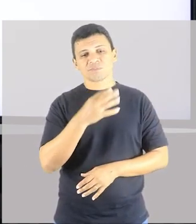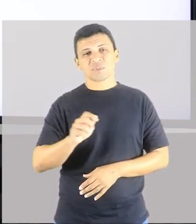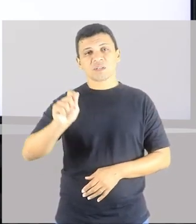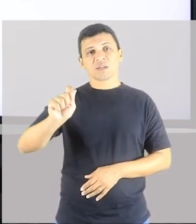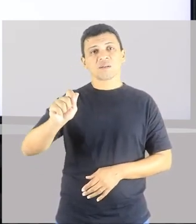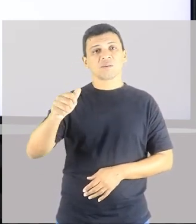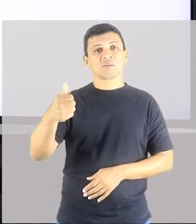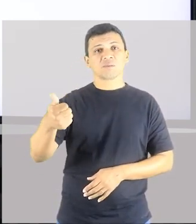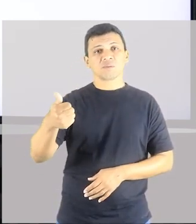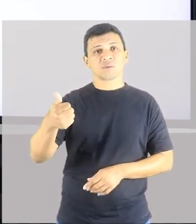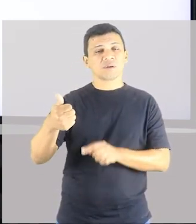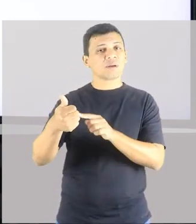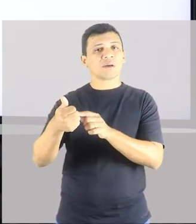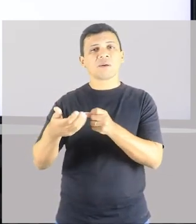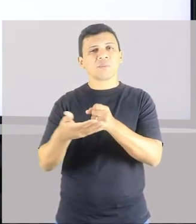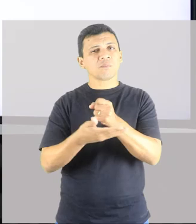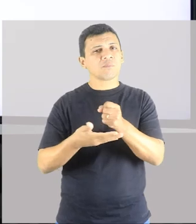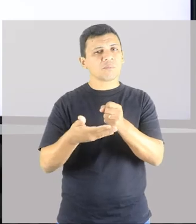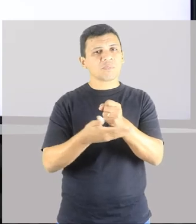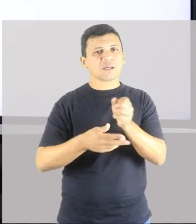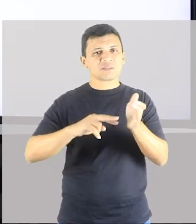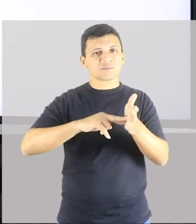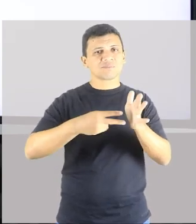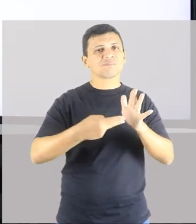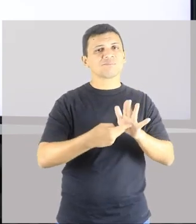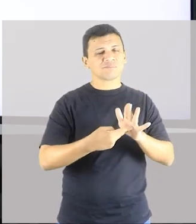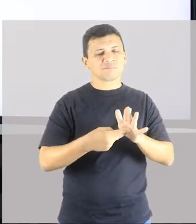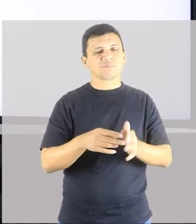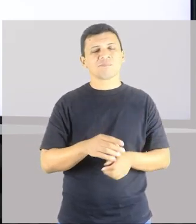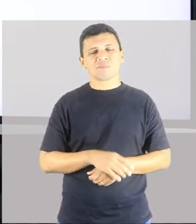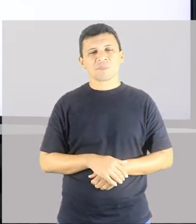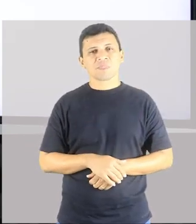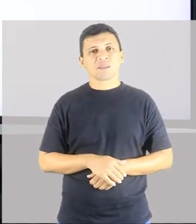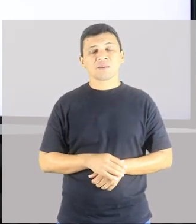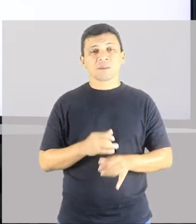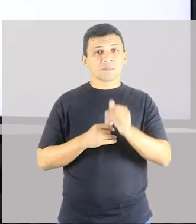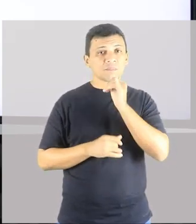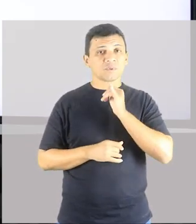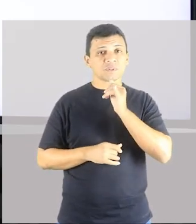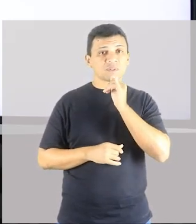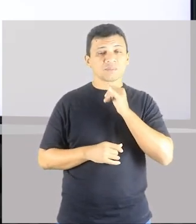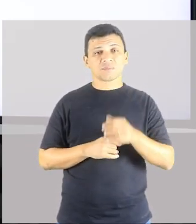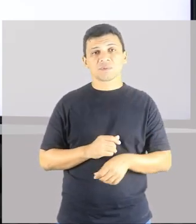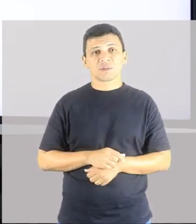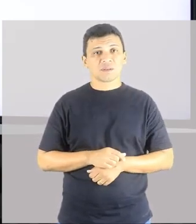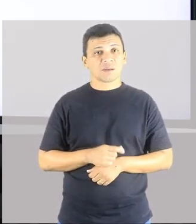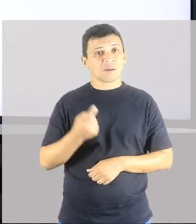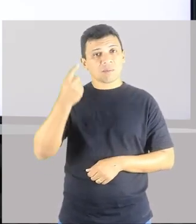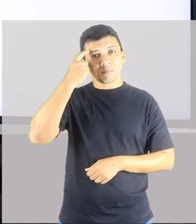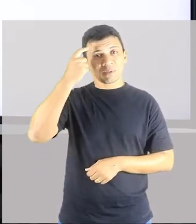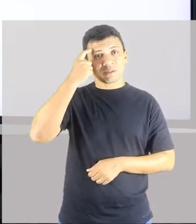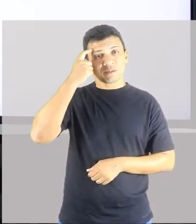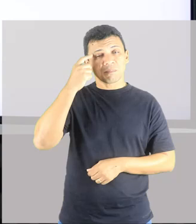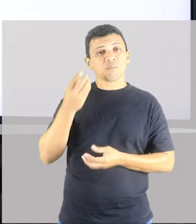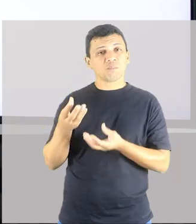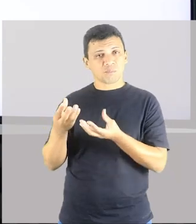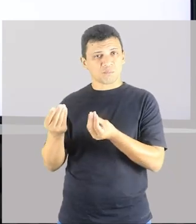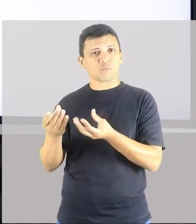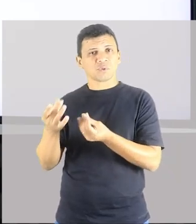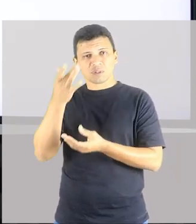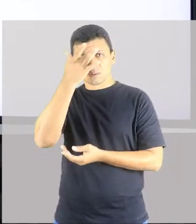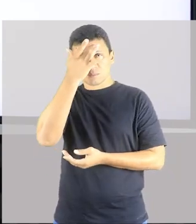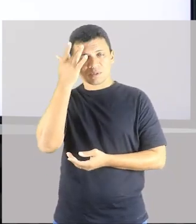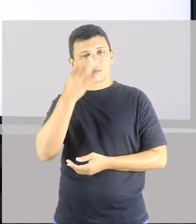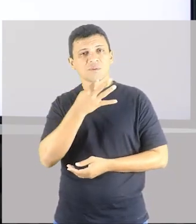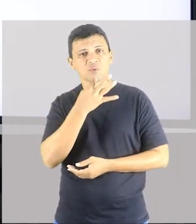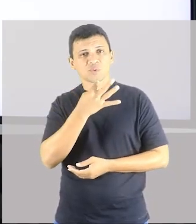é o sentido mais elementar, é o sentido mais básico. É aquilo que, por exemplo, se imagina que a maioria das pessoas vão conhecer. À